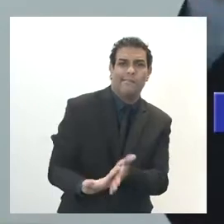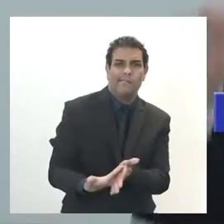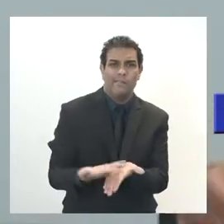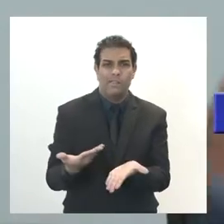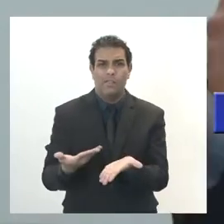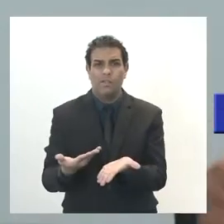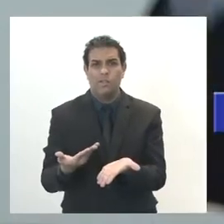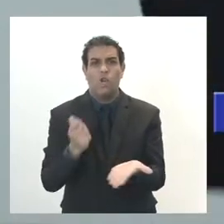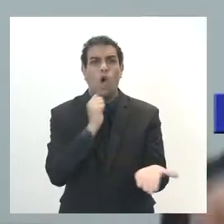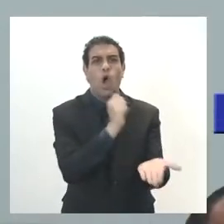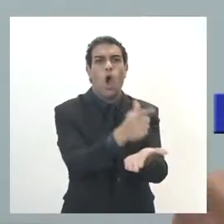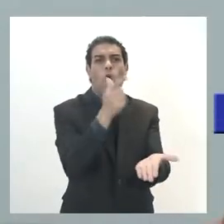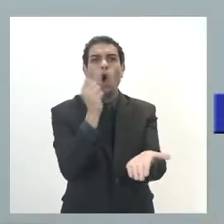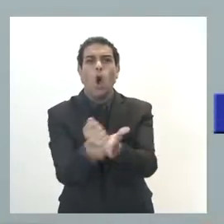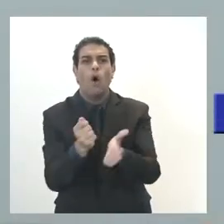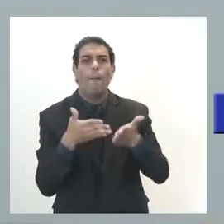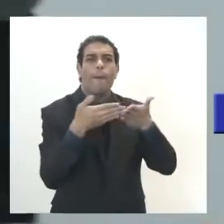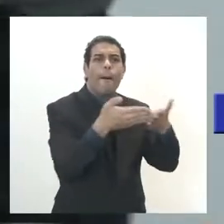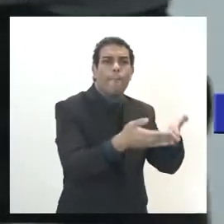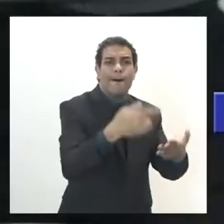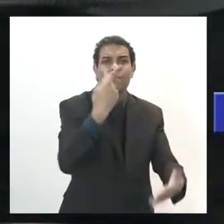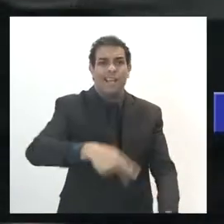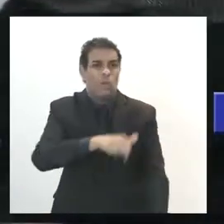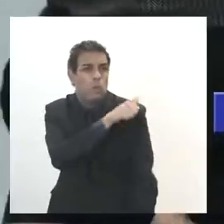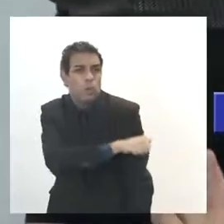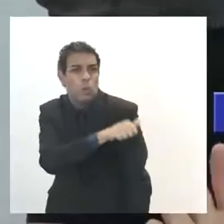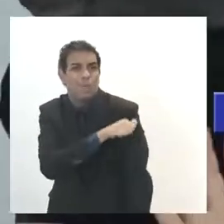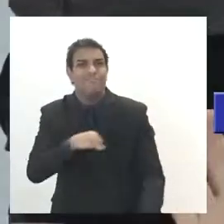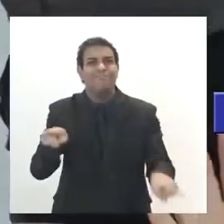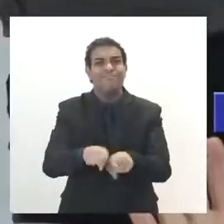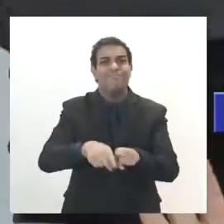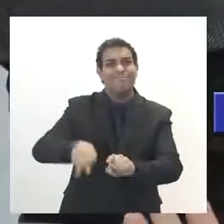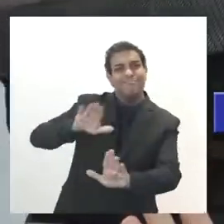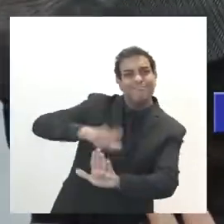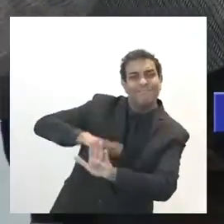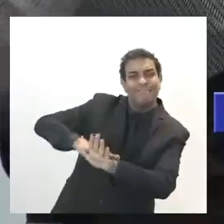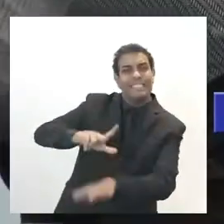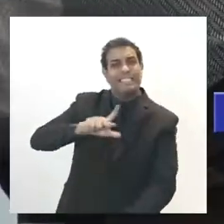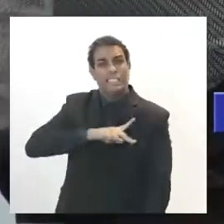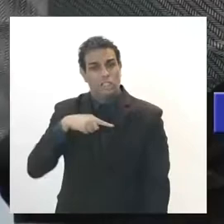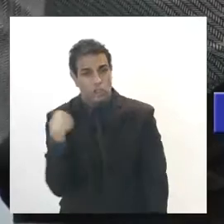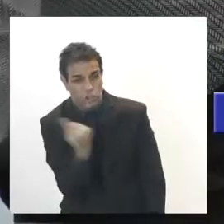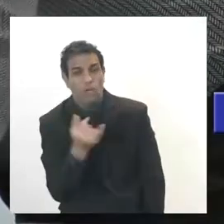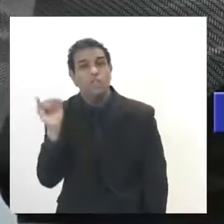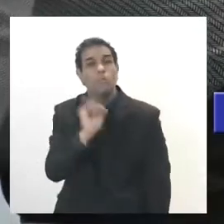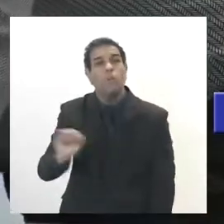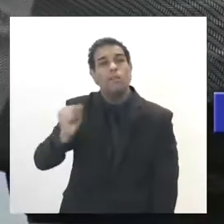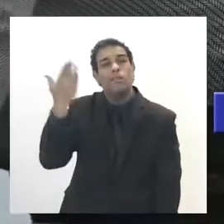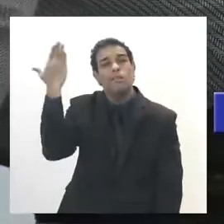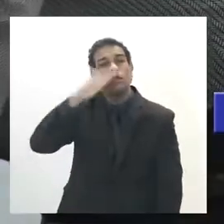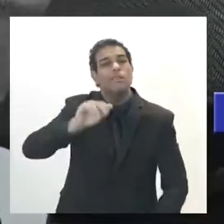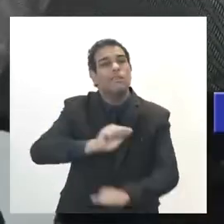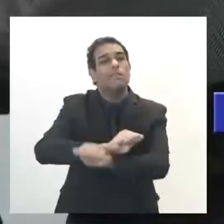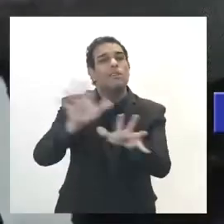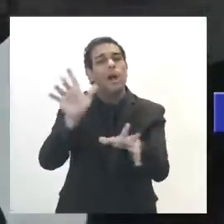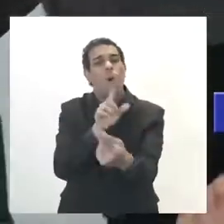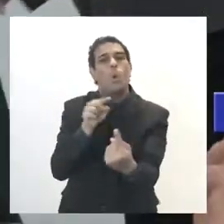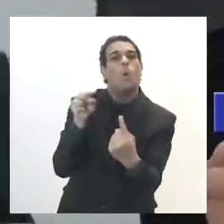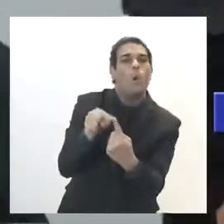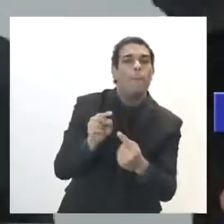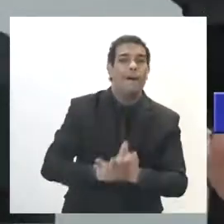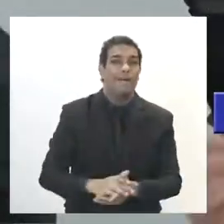para compra de embarcações e vídeos nós estamos Estado do Rio de Janeiro então assim é muito importante a gente entender o que está em jogo